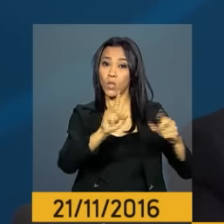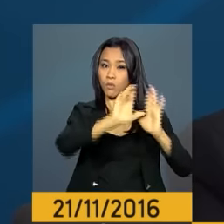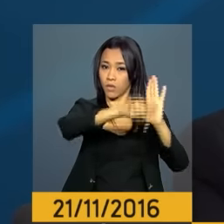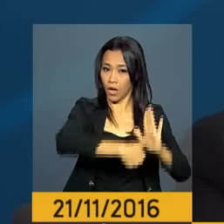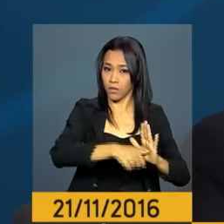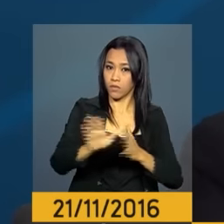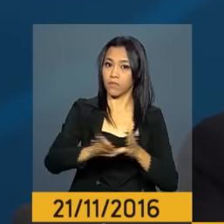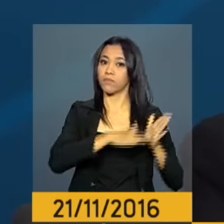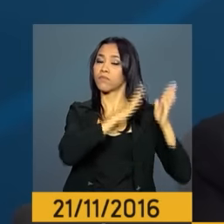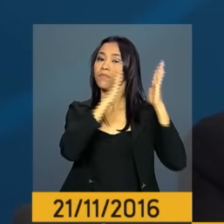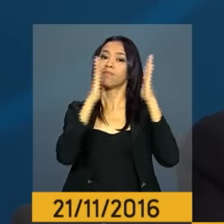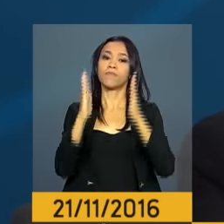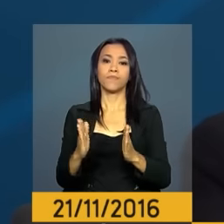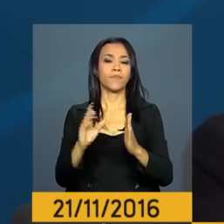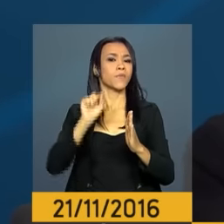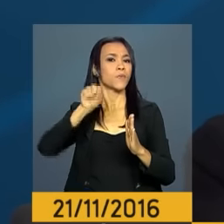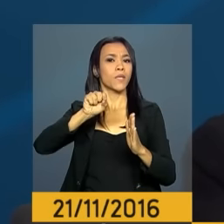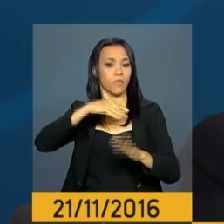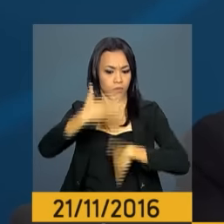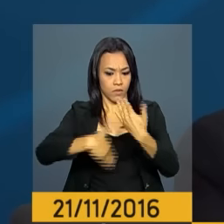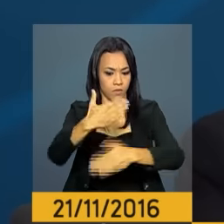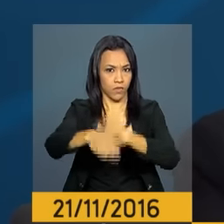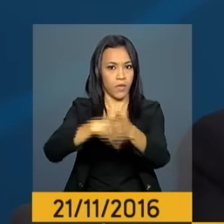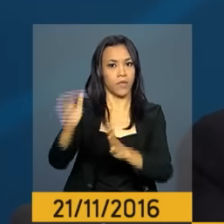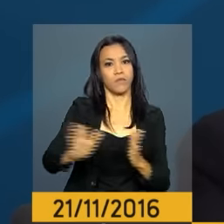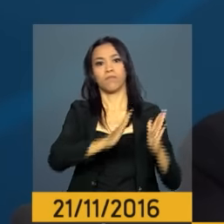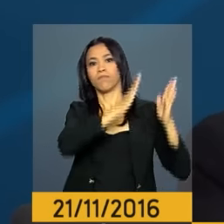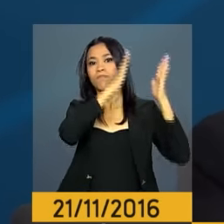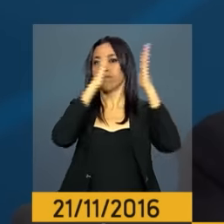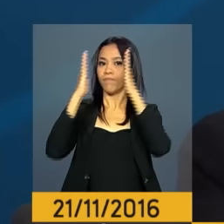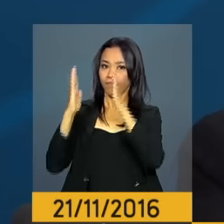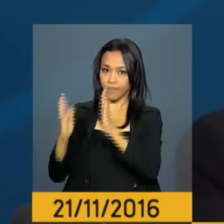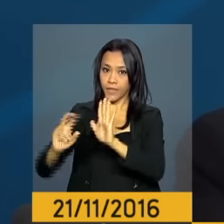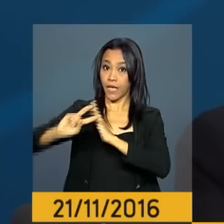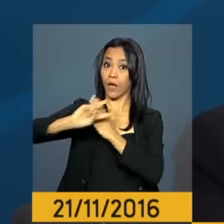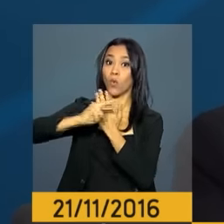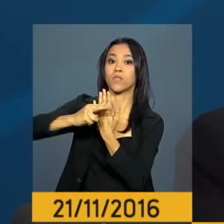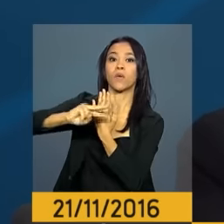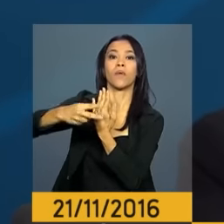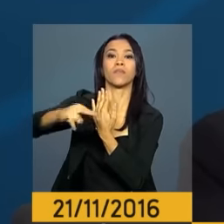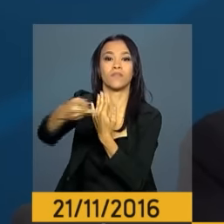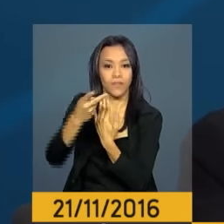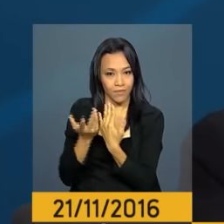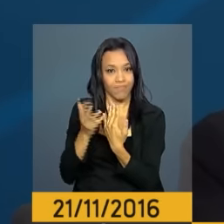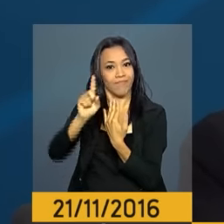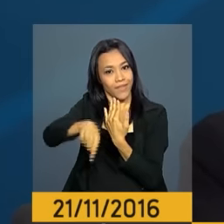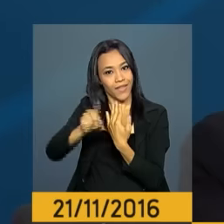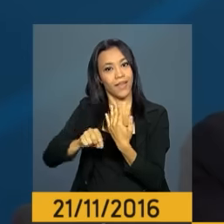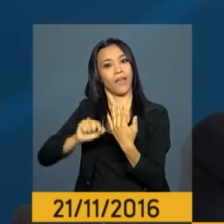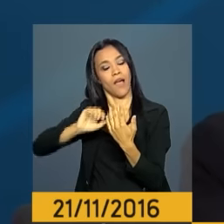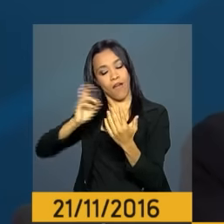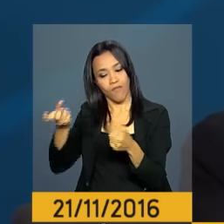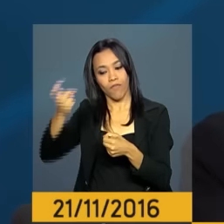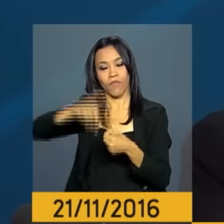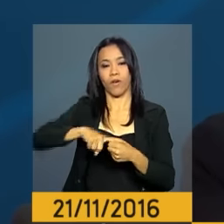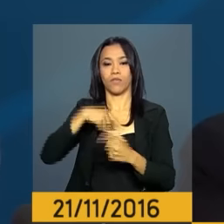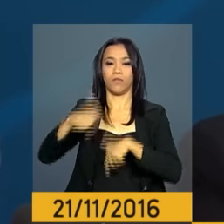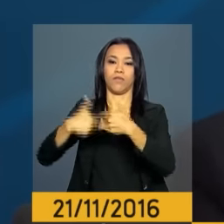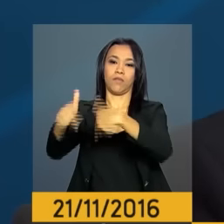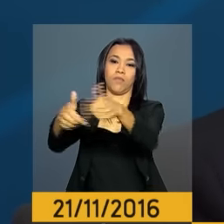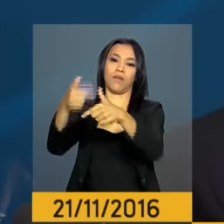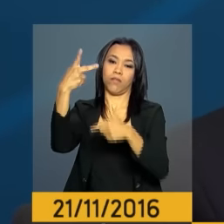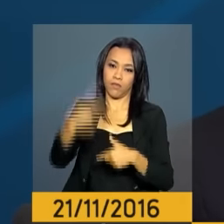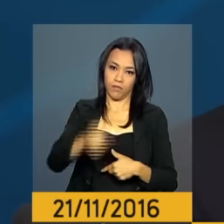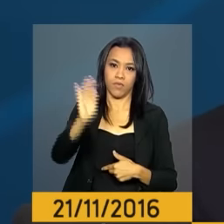seguida, como consequência, o crescimento. E como consequência do crescimento, a retomada do emprego no